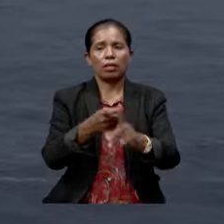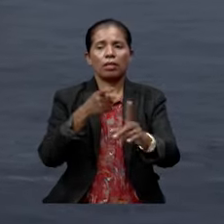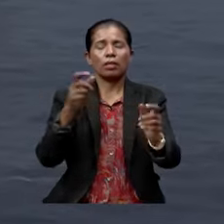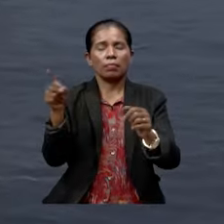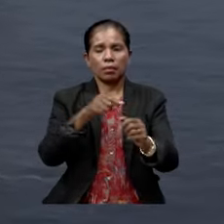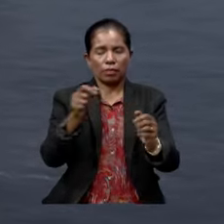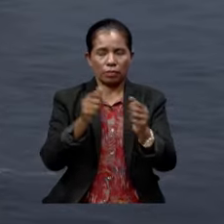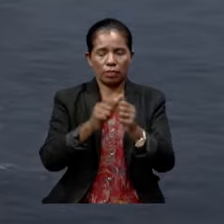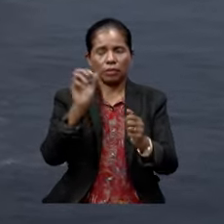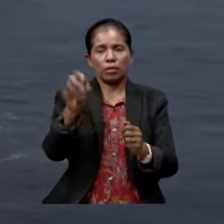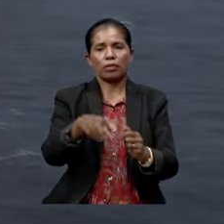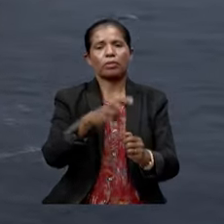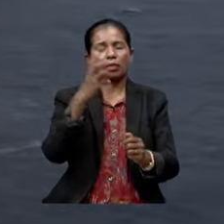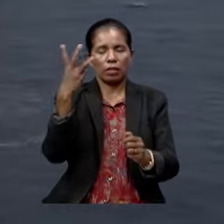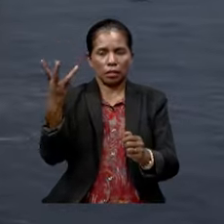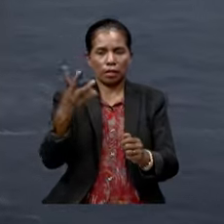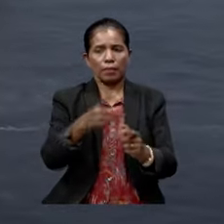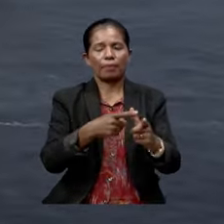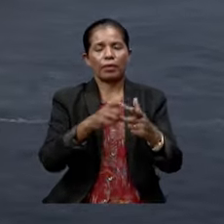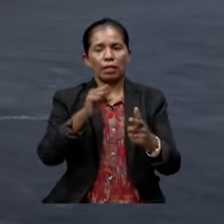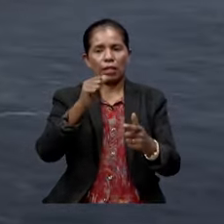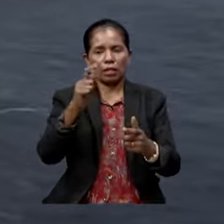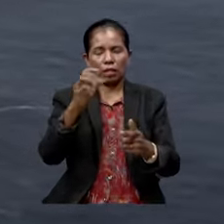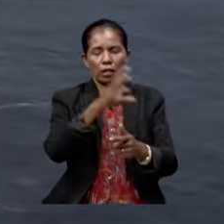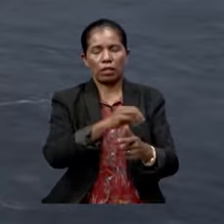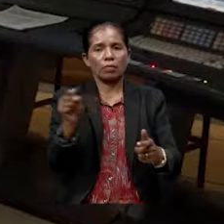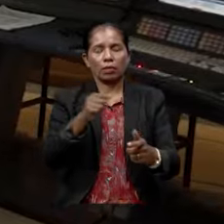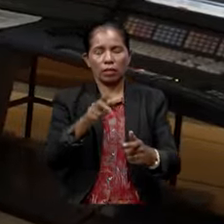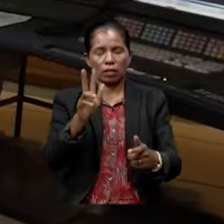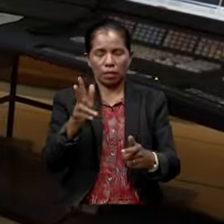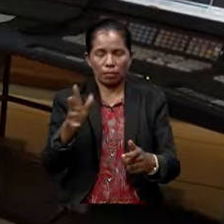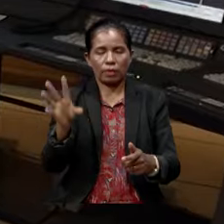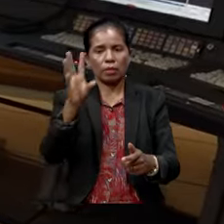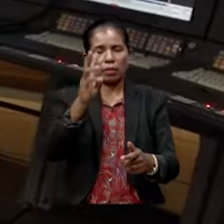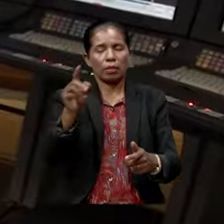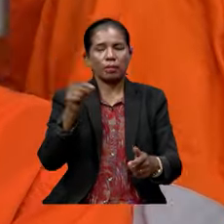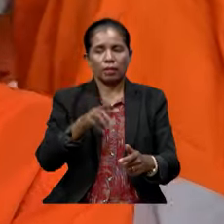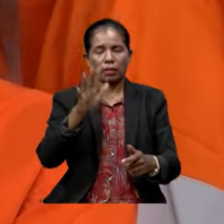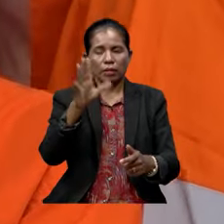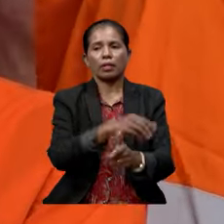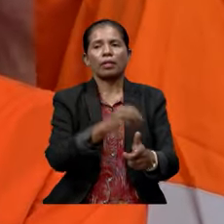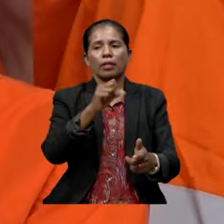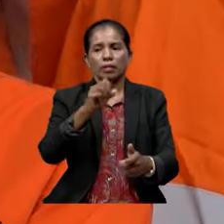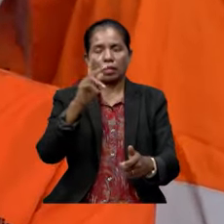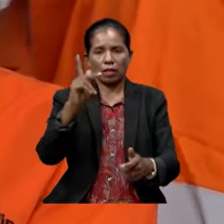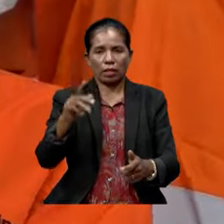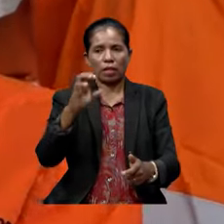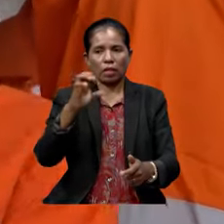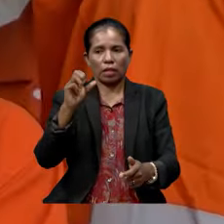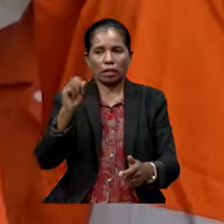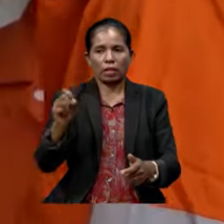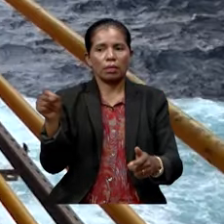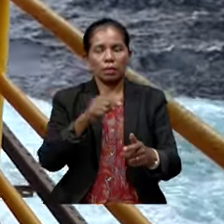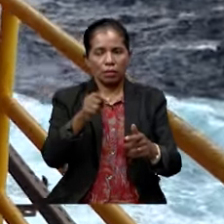Sanulu Recinen e a Campo Baiundan Santos e a porcento Tolunulu Resinen Ponto Lima, SKES e a